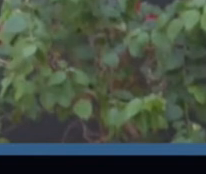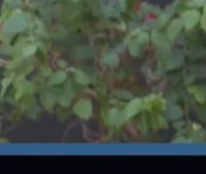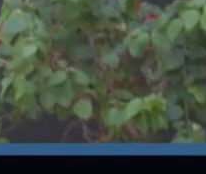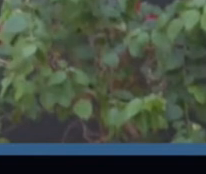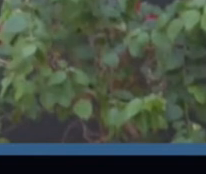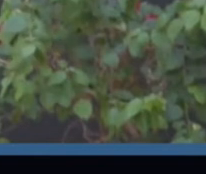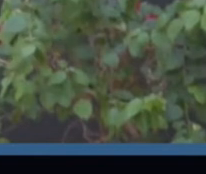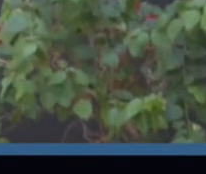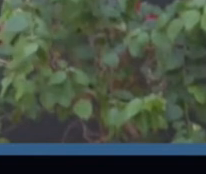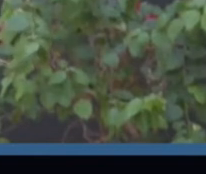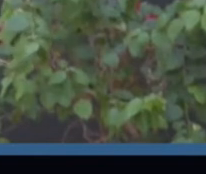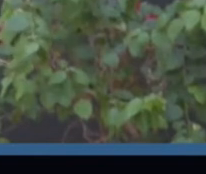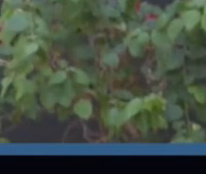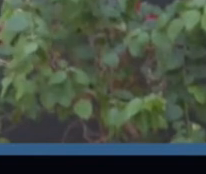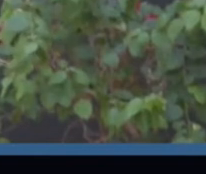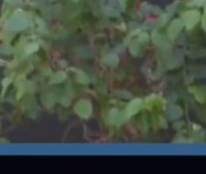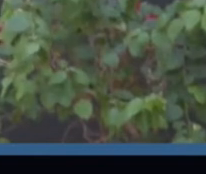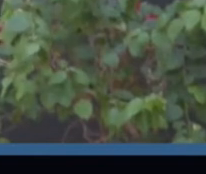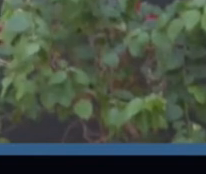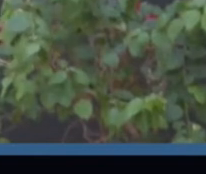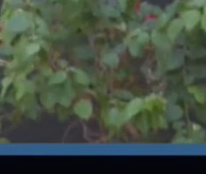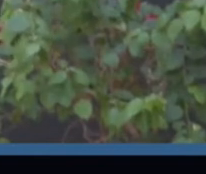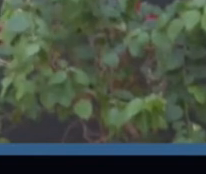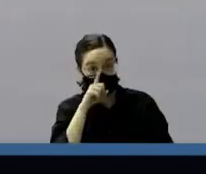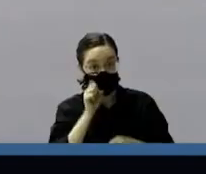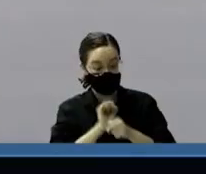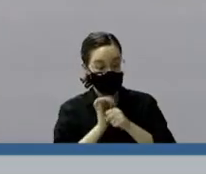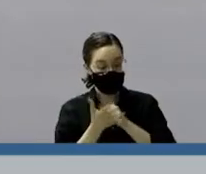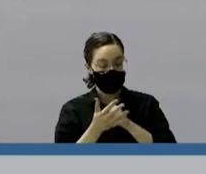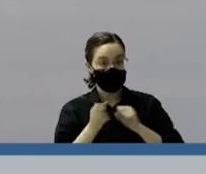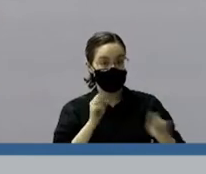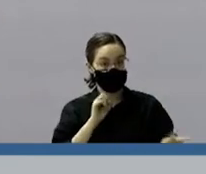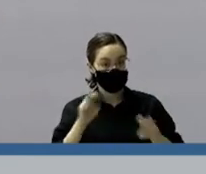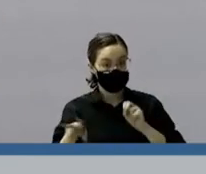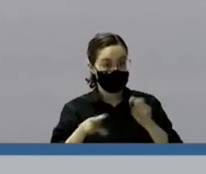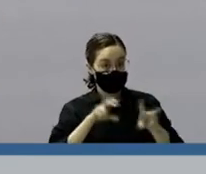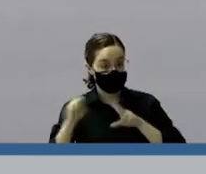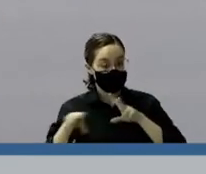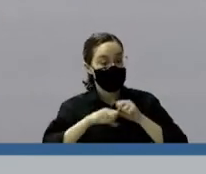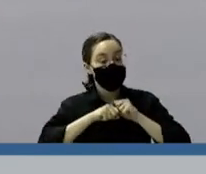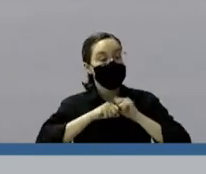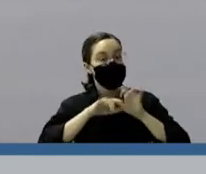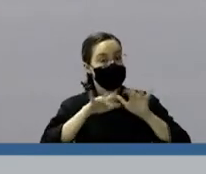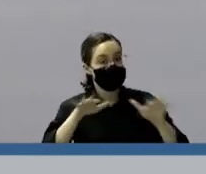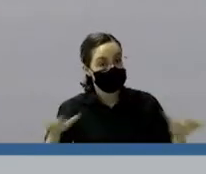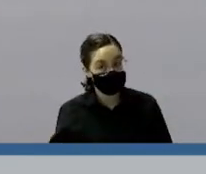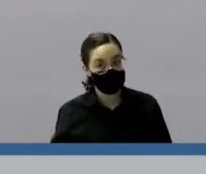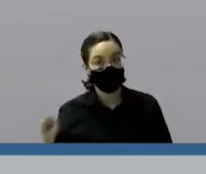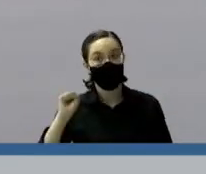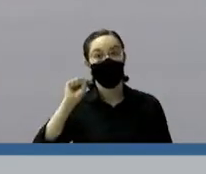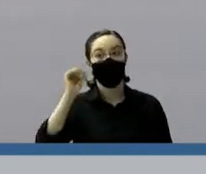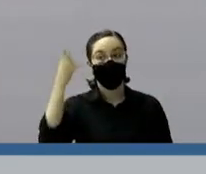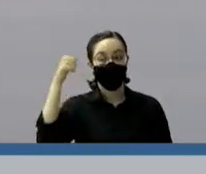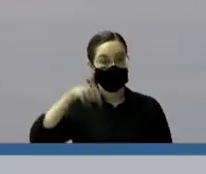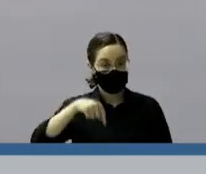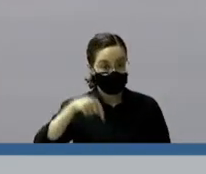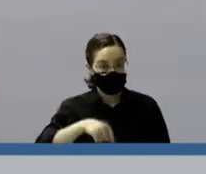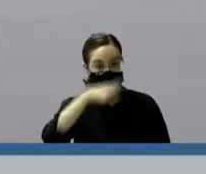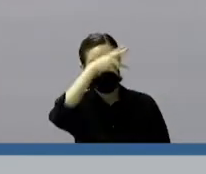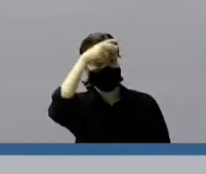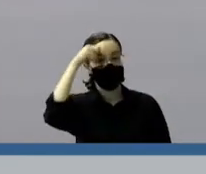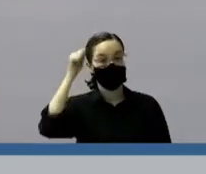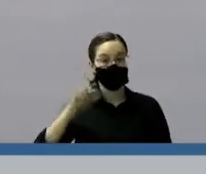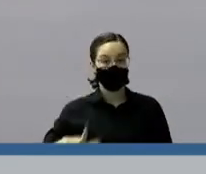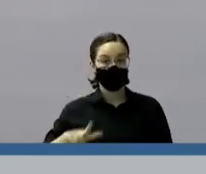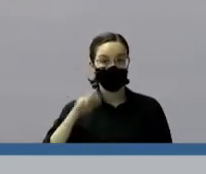leitos estavam ocupados nesta terça-feira. E a transmissão ainda se faz muito presente aqui no Mato Grosso